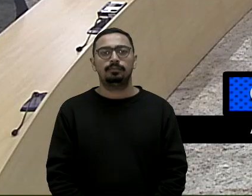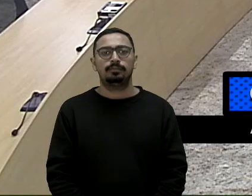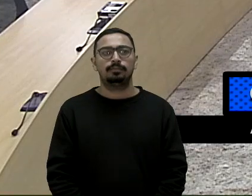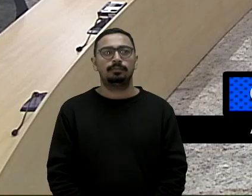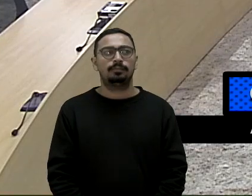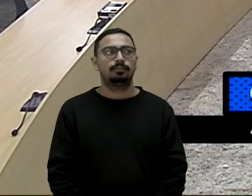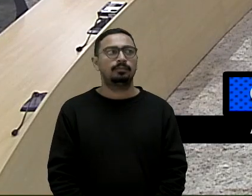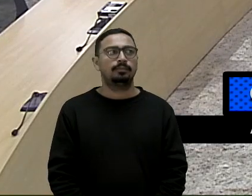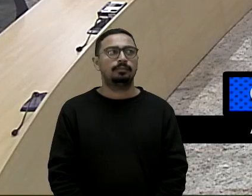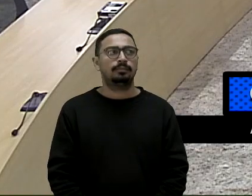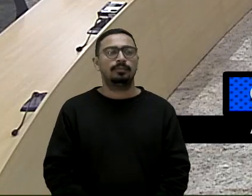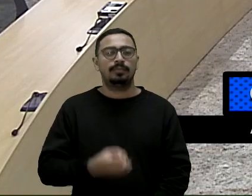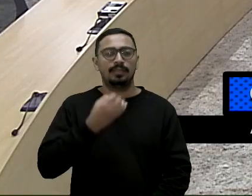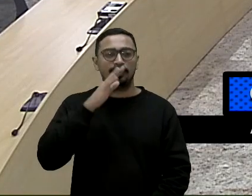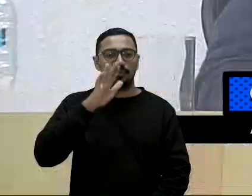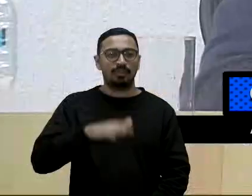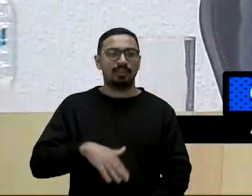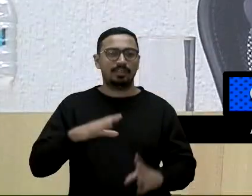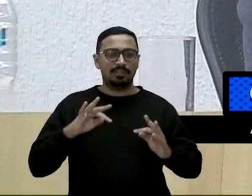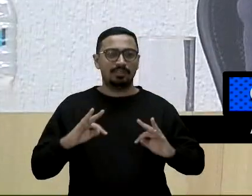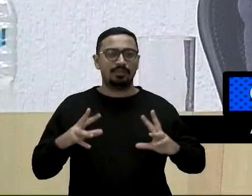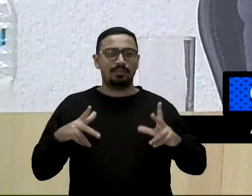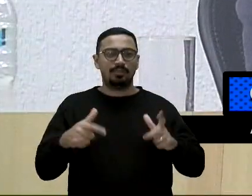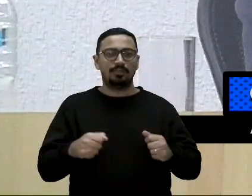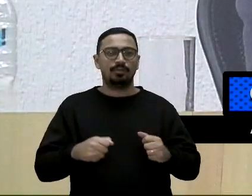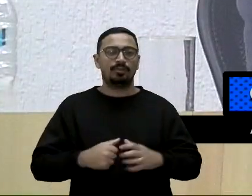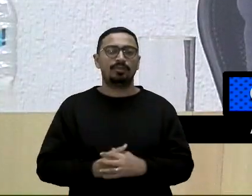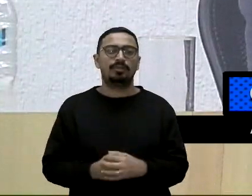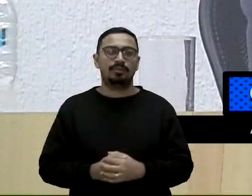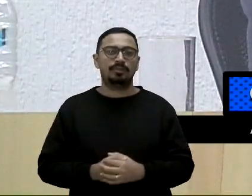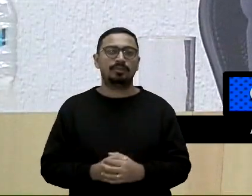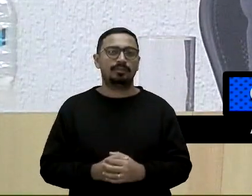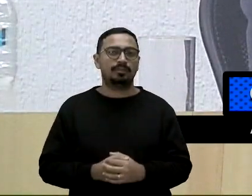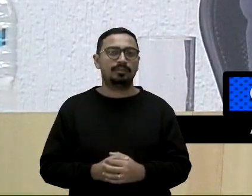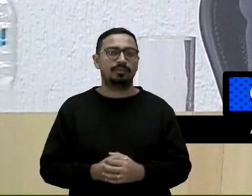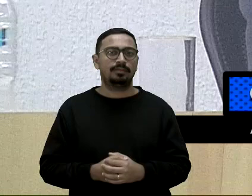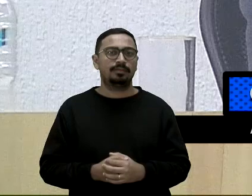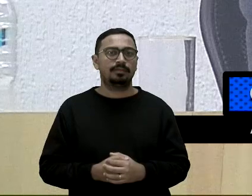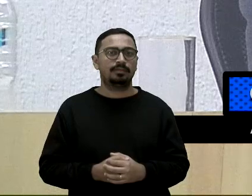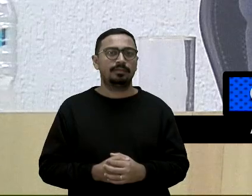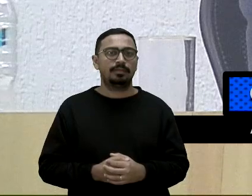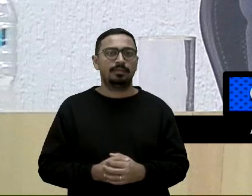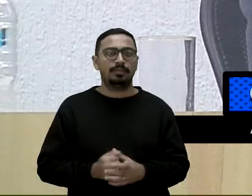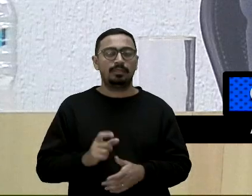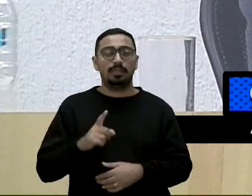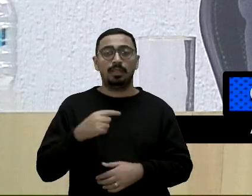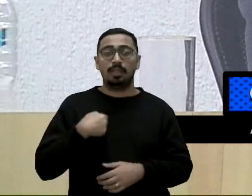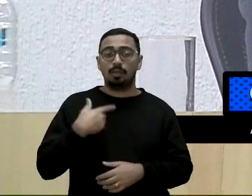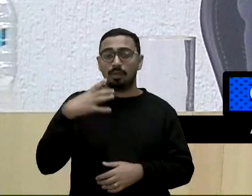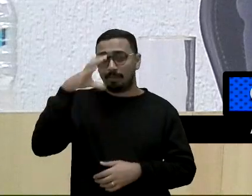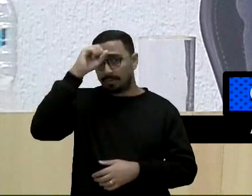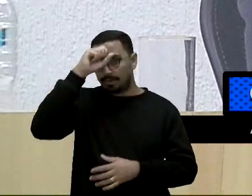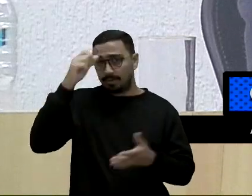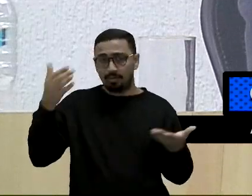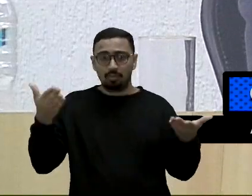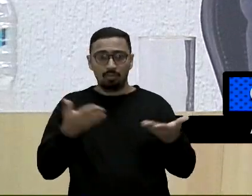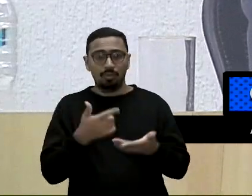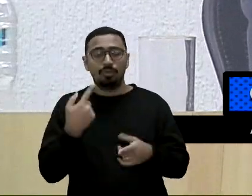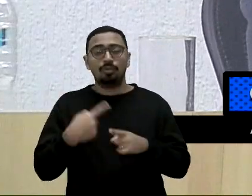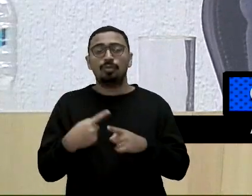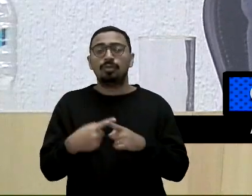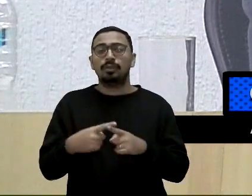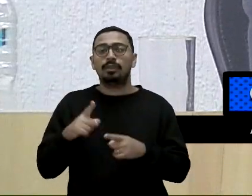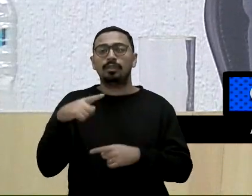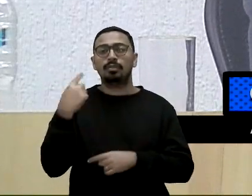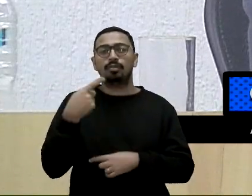Boa tarde a todas e todos. Estou aqui aprendendo também e ouvindo depoimentos muito